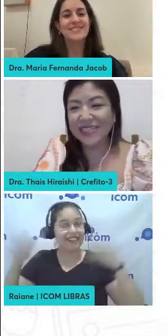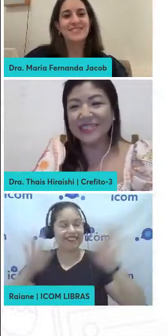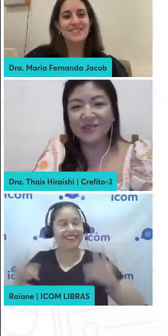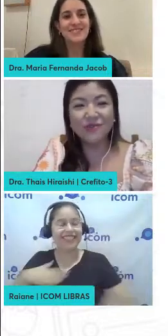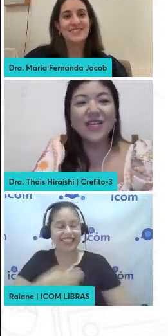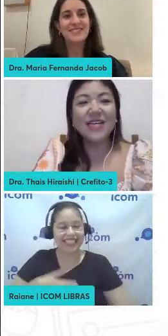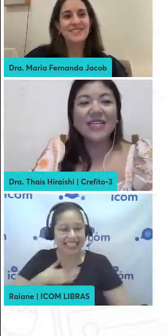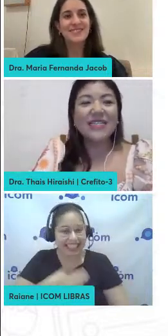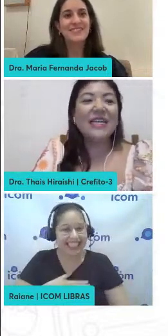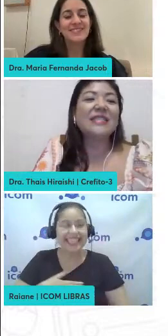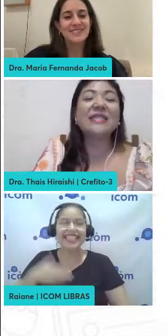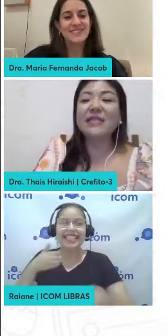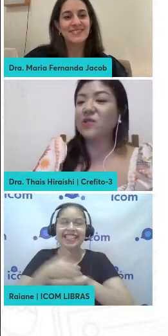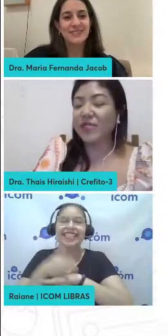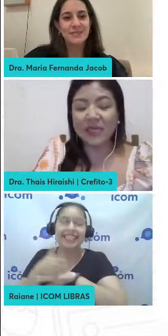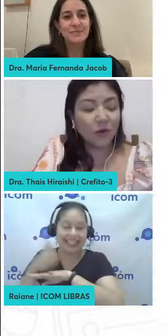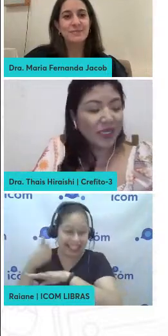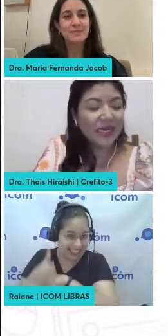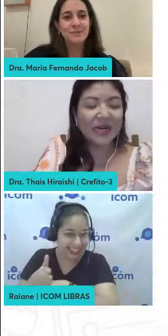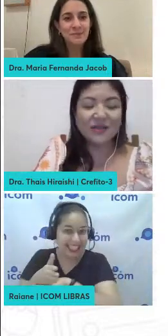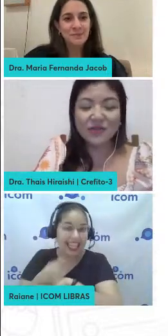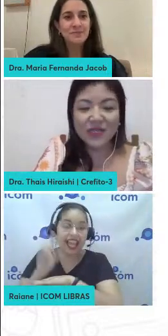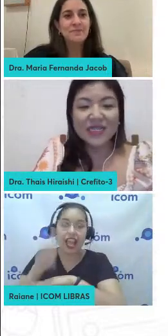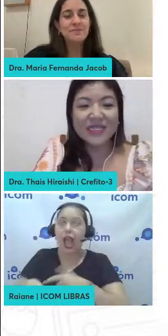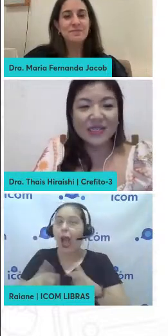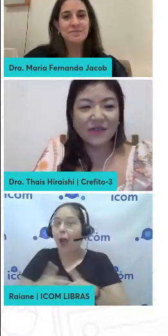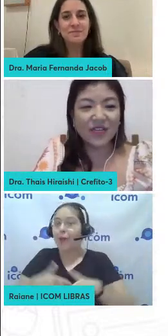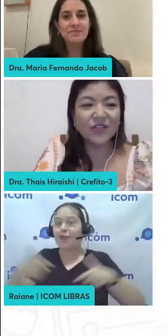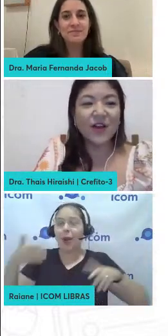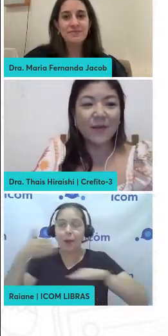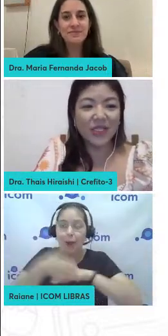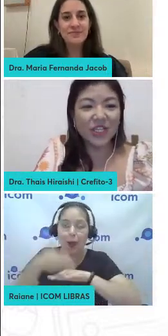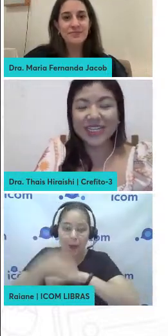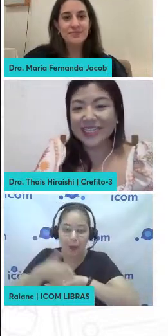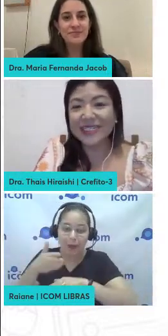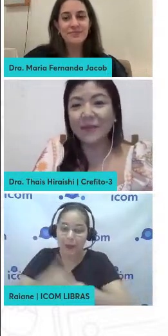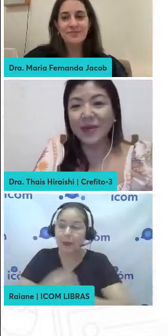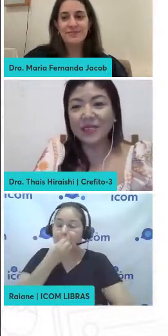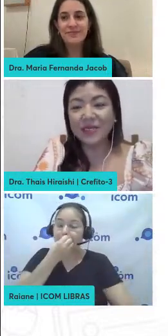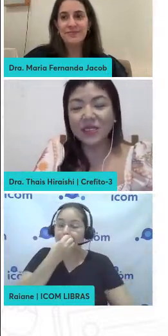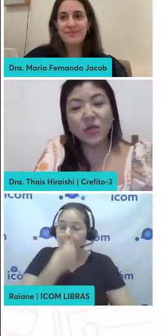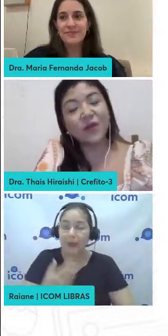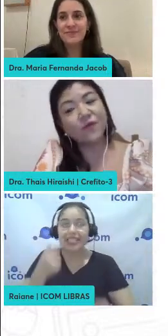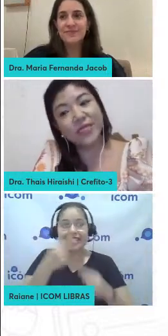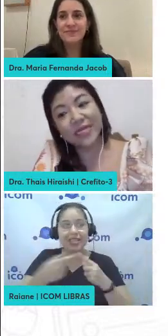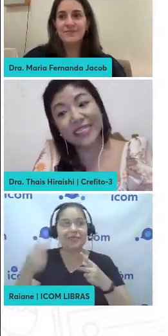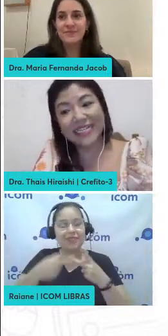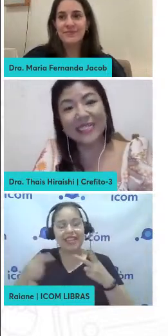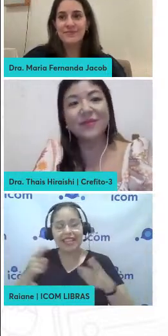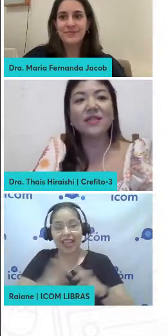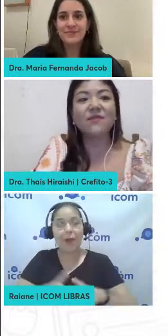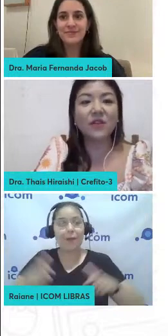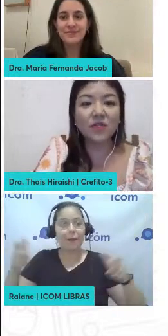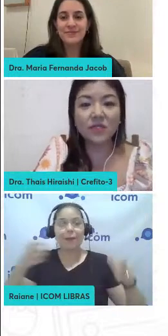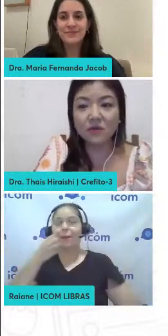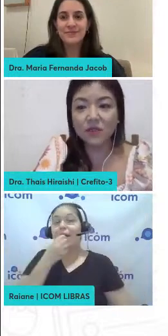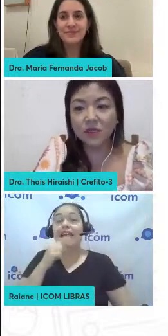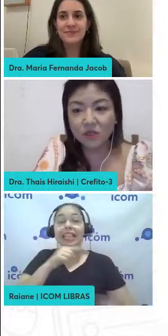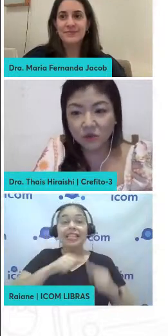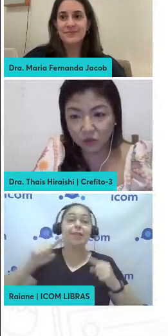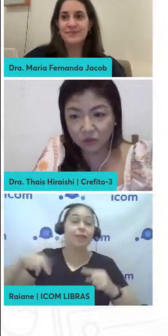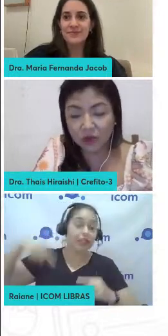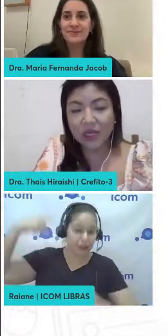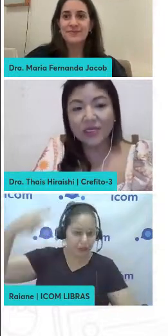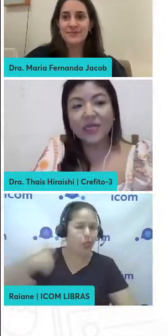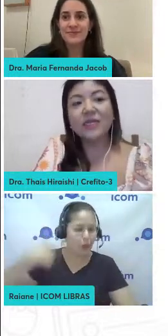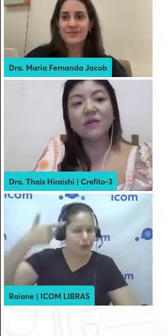feliz com a adesão, né? Essas adesões têm aumentado significativamente a cada semana, e só reforçar que na semana que vem nós estamos aqui